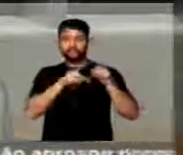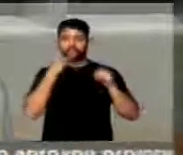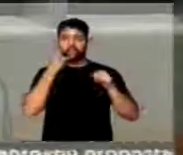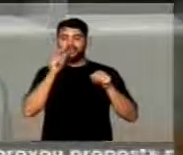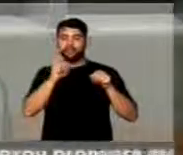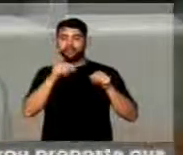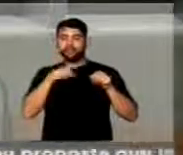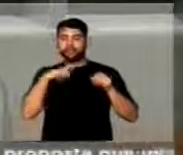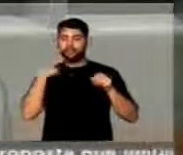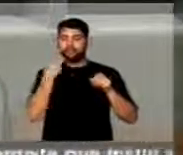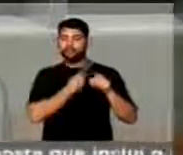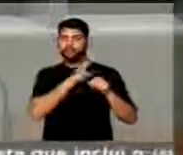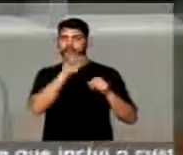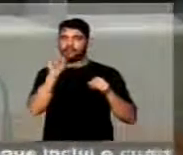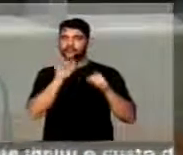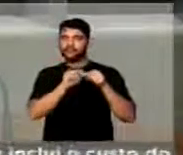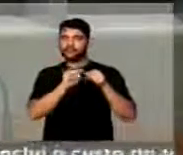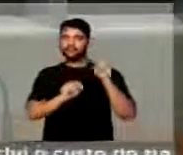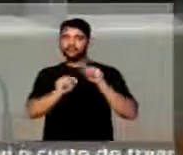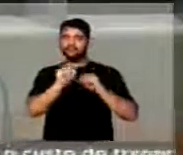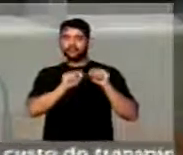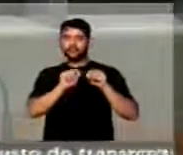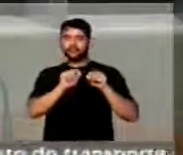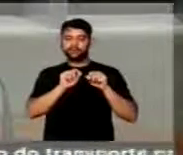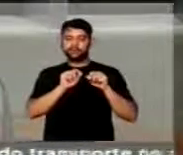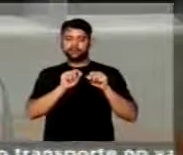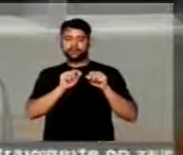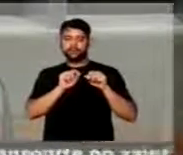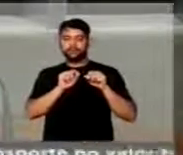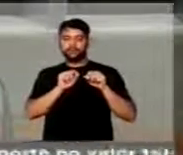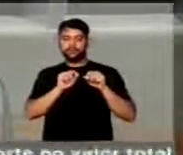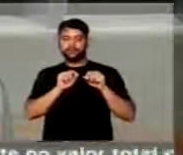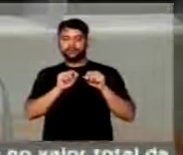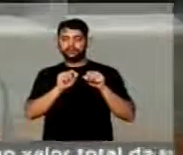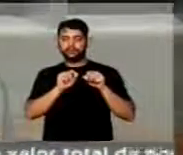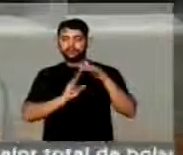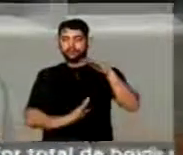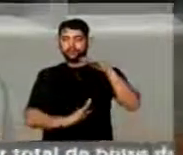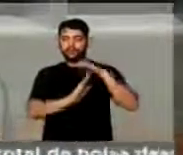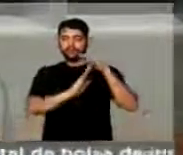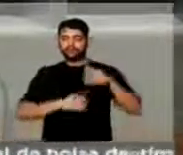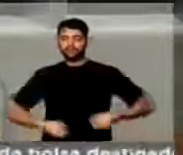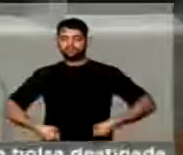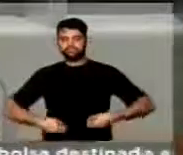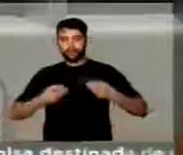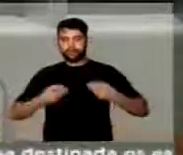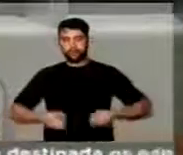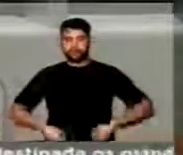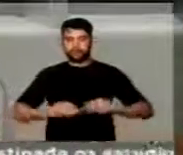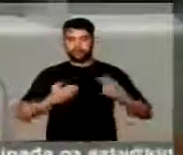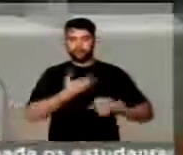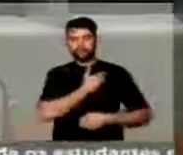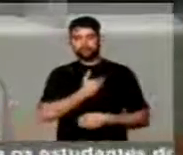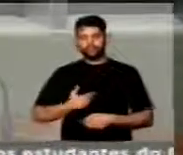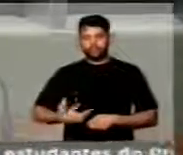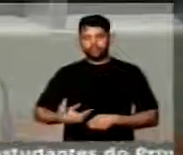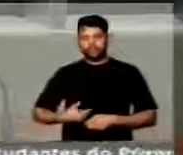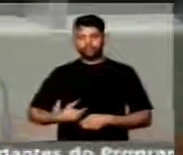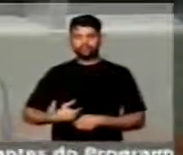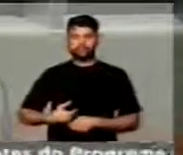falando que nós vamos estabelecer um teto de gastos